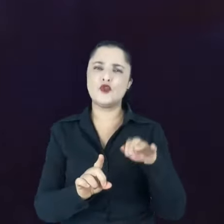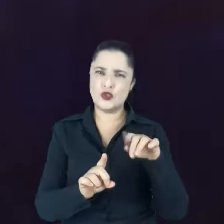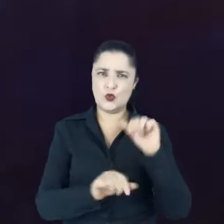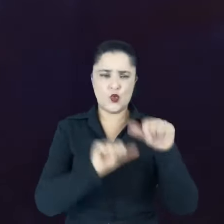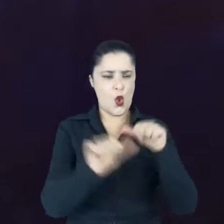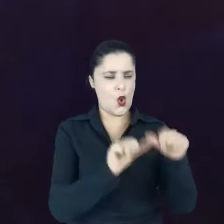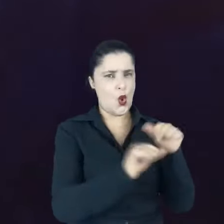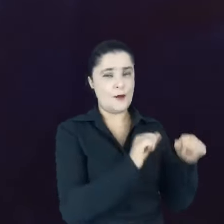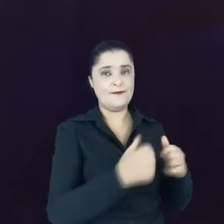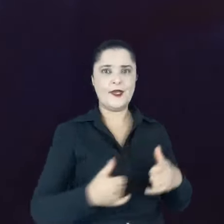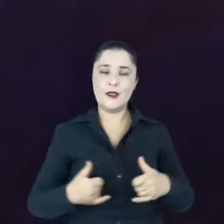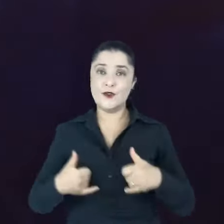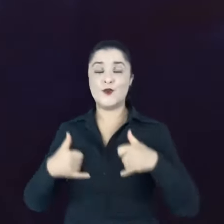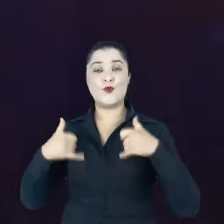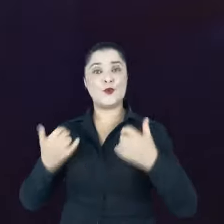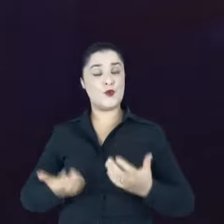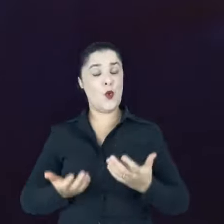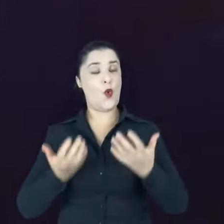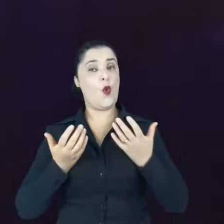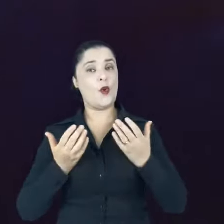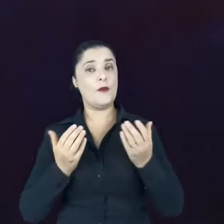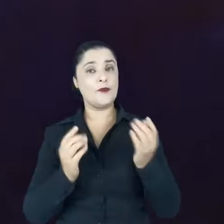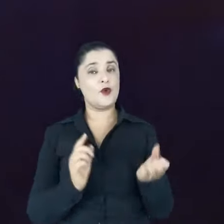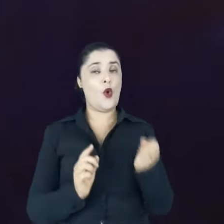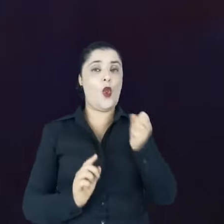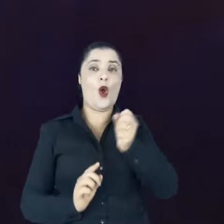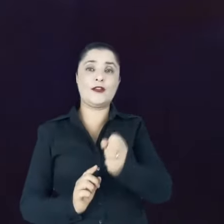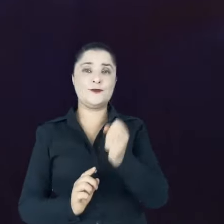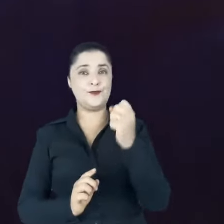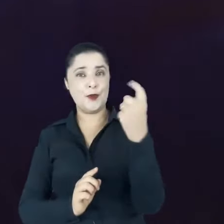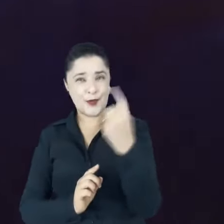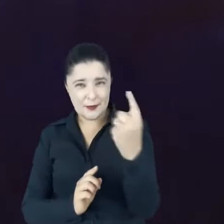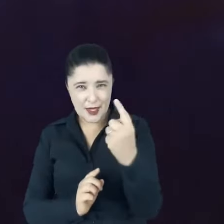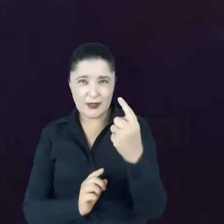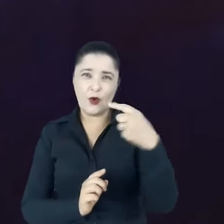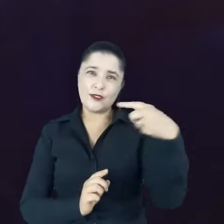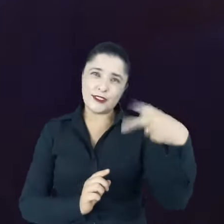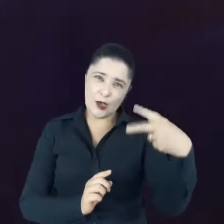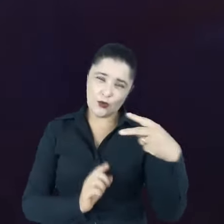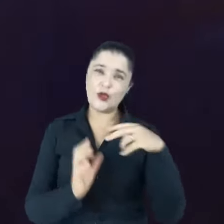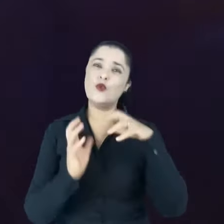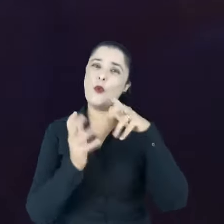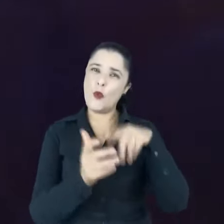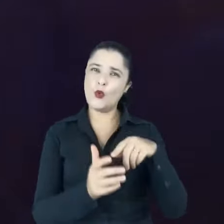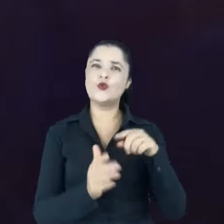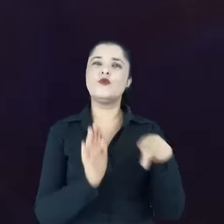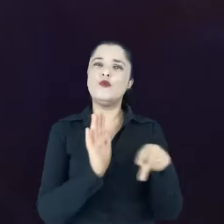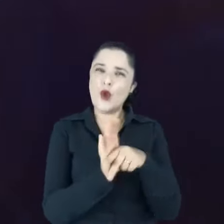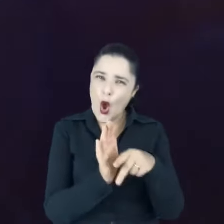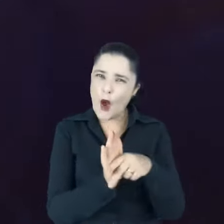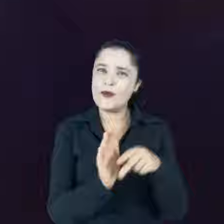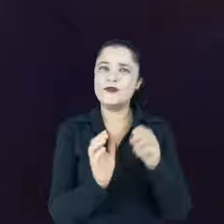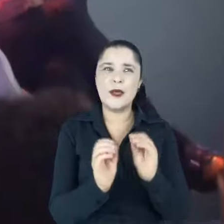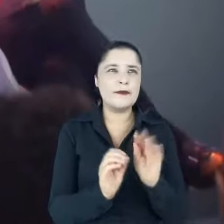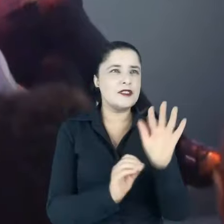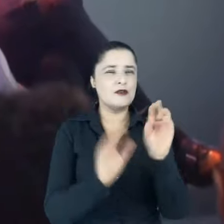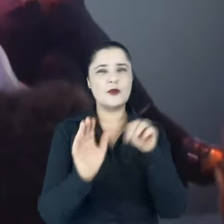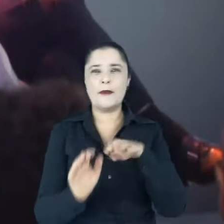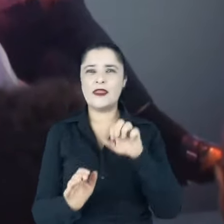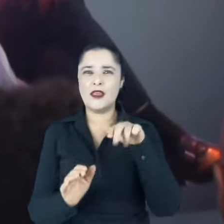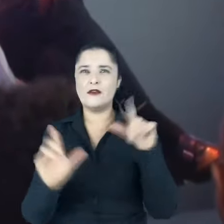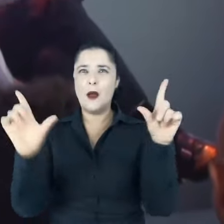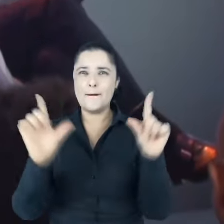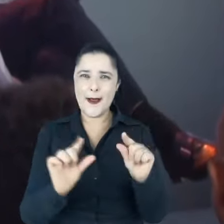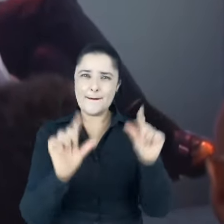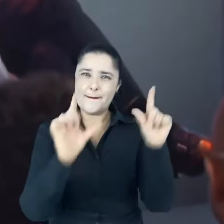coloca a gente como a primeira ou segunda do mundo nesse quesito de emissões de metano, de emissões